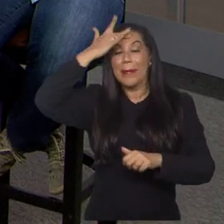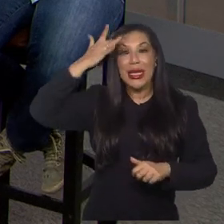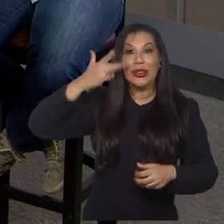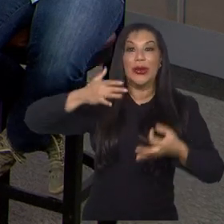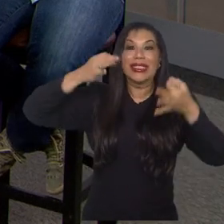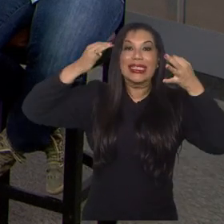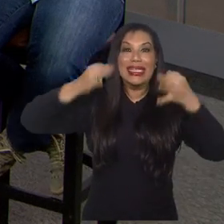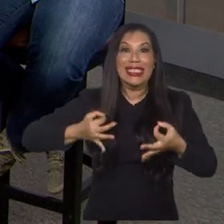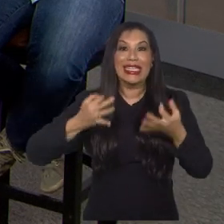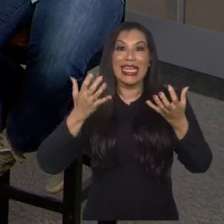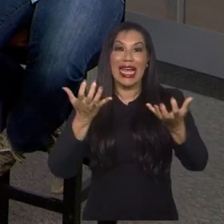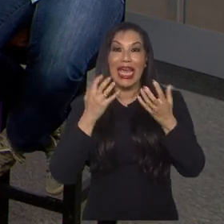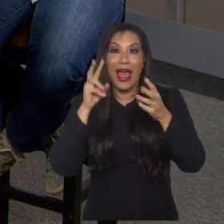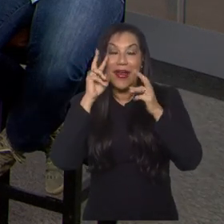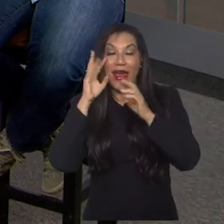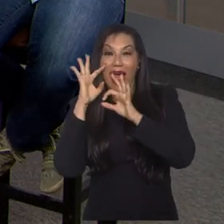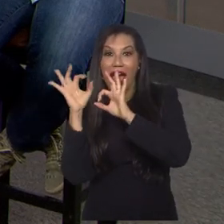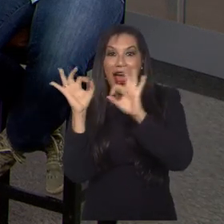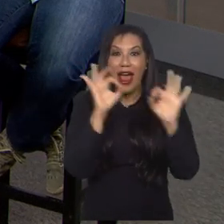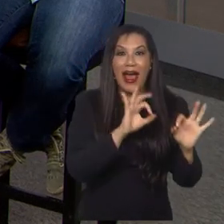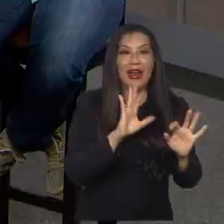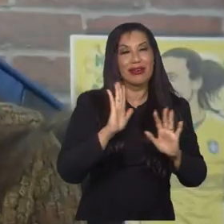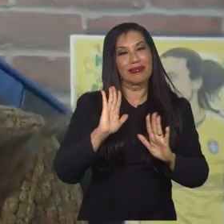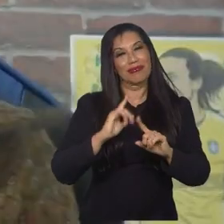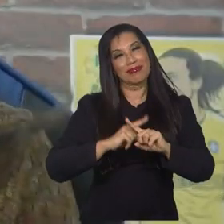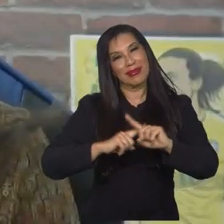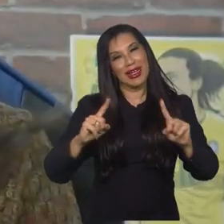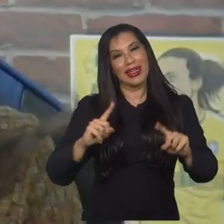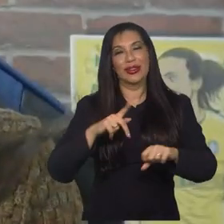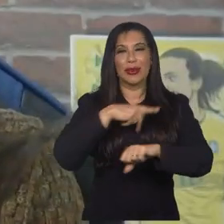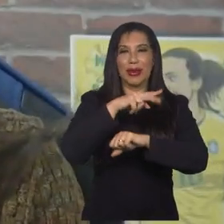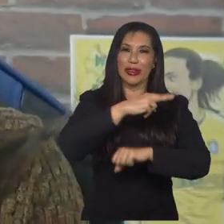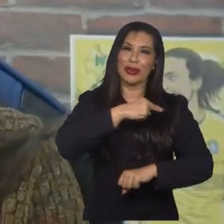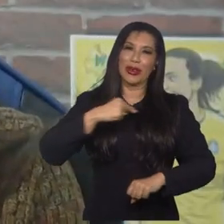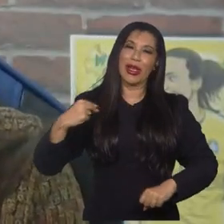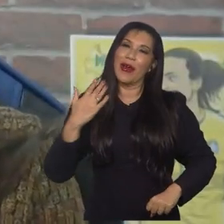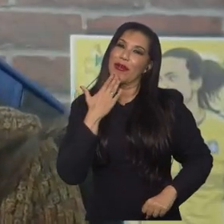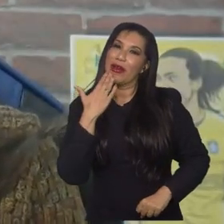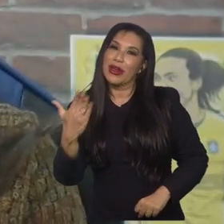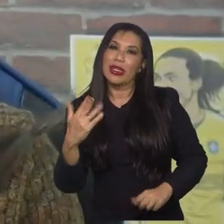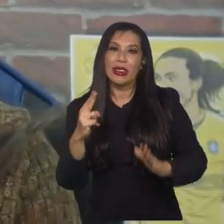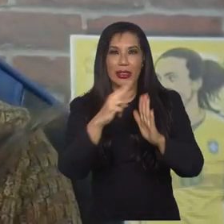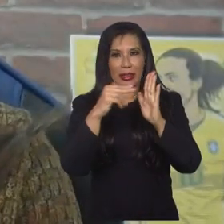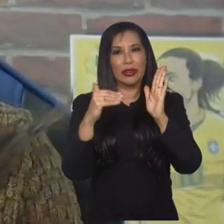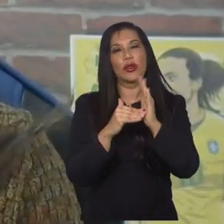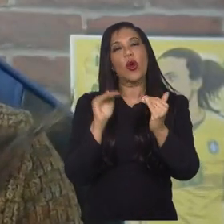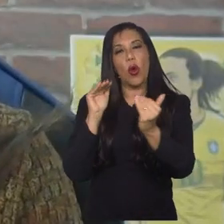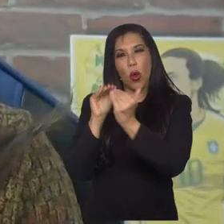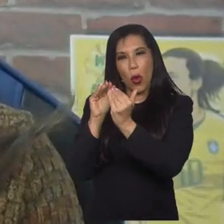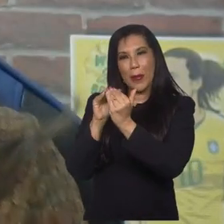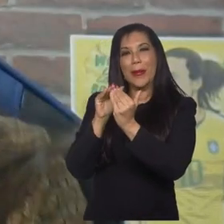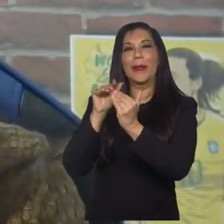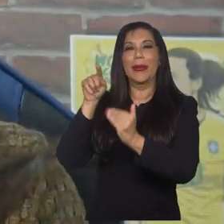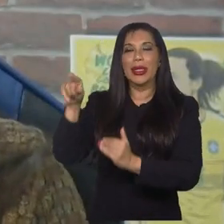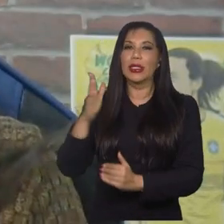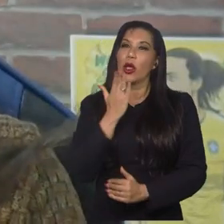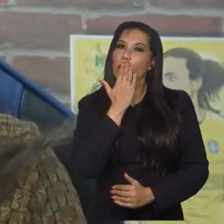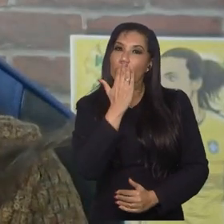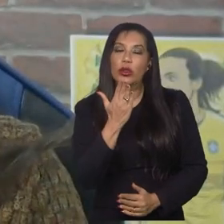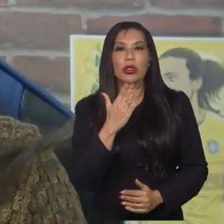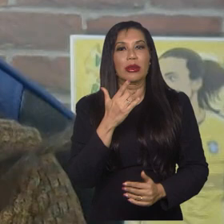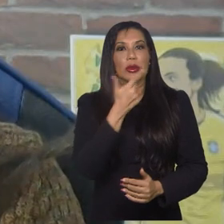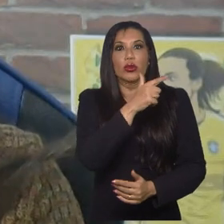tá querendo muito ver isso, mas eu acho que a Noruega é a favorita. Eu, né? Sobre a Nova Zelândia, eu tô com a Raquel, é um time que não tem